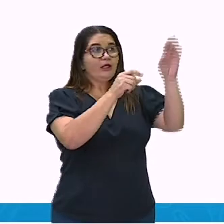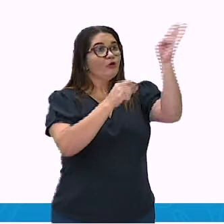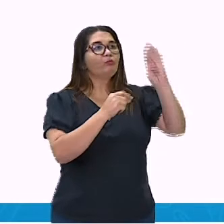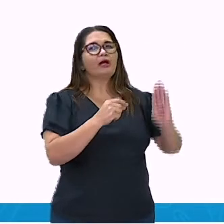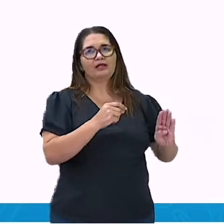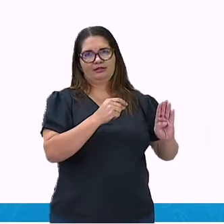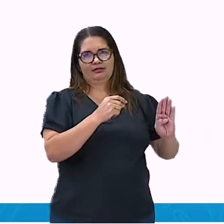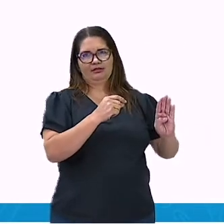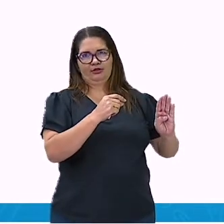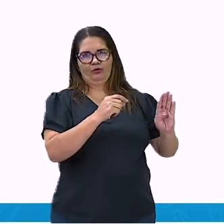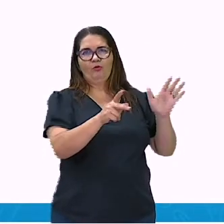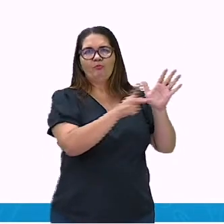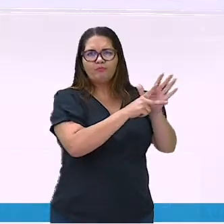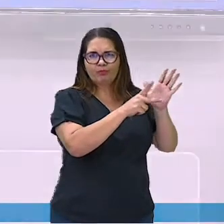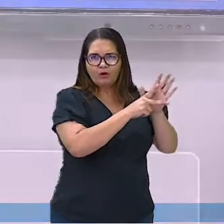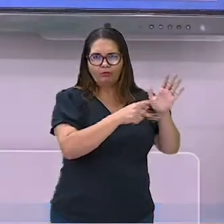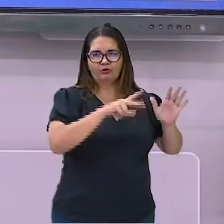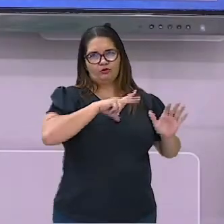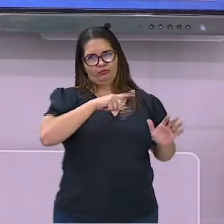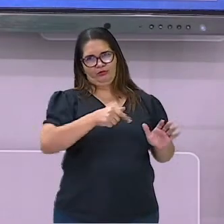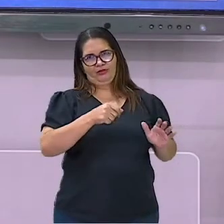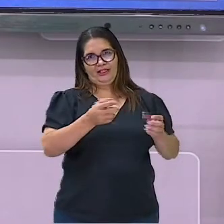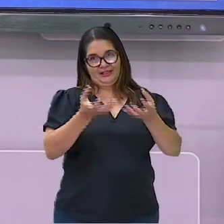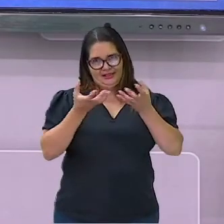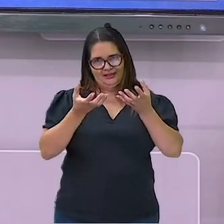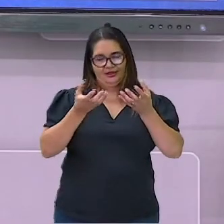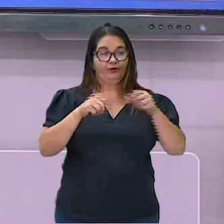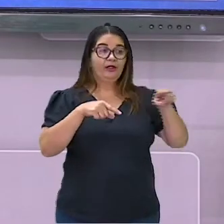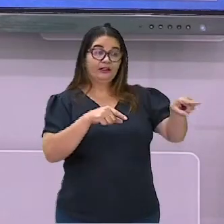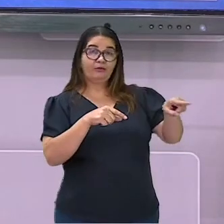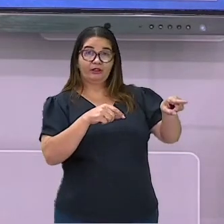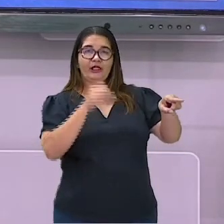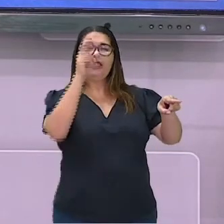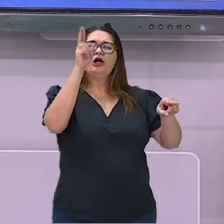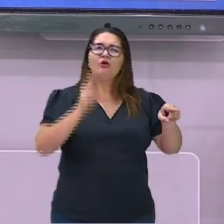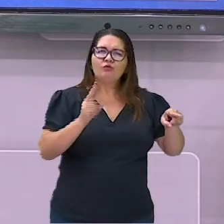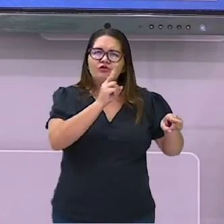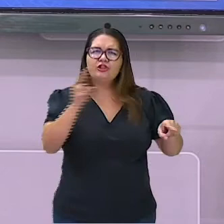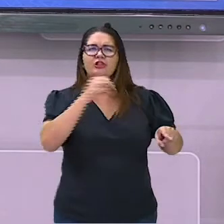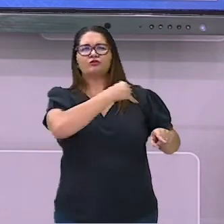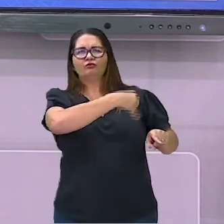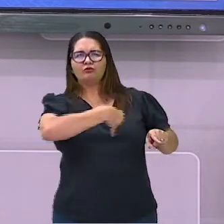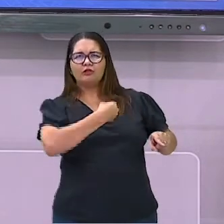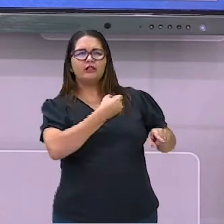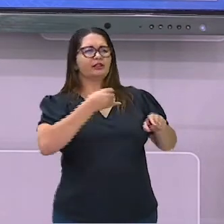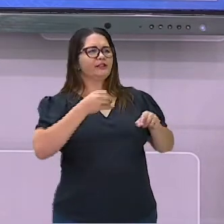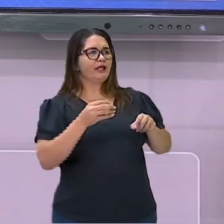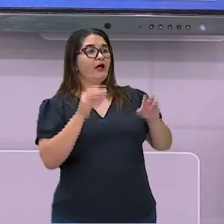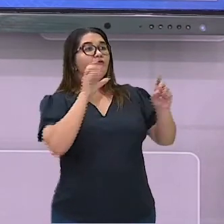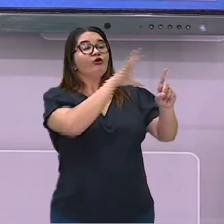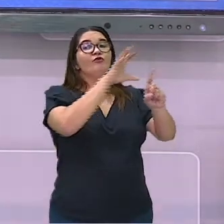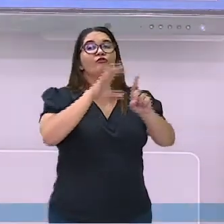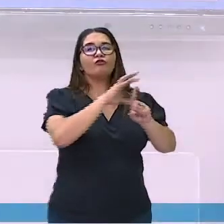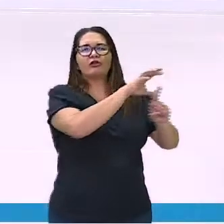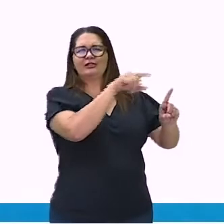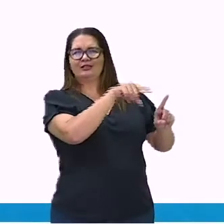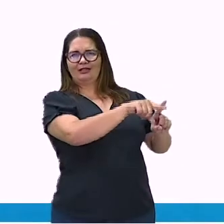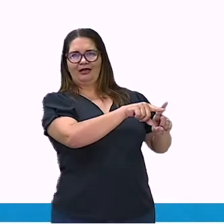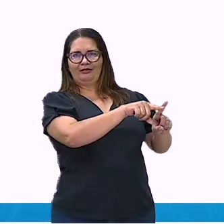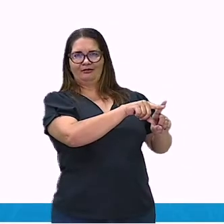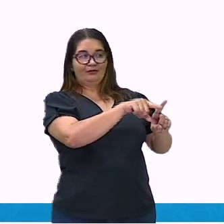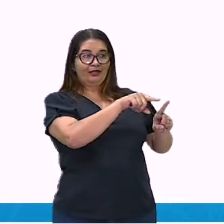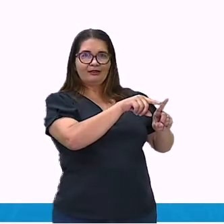em 1530 surgem as capitanias hereditárias. Só que a influência da estrutura indígena